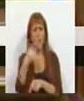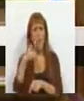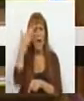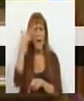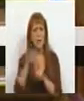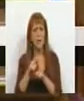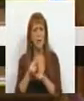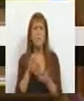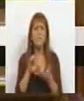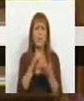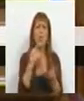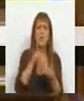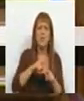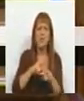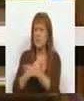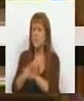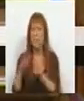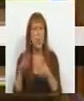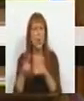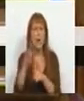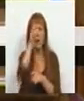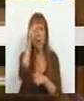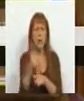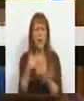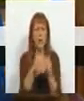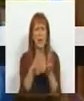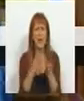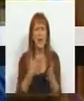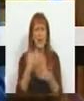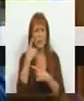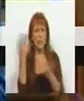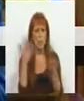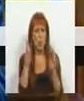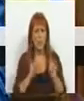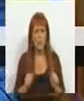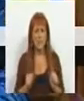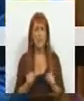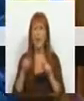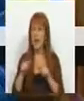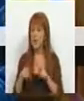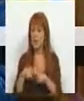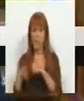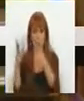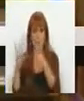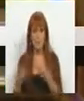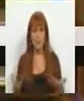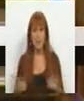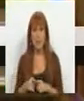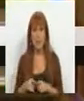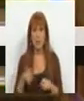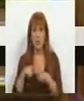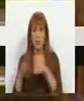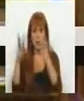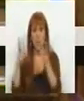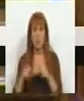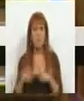prevê refinanciar quase um quinto de toda a dívida pública. Esta política orçamental, uma